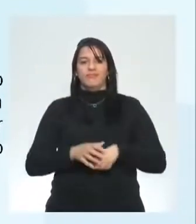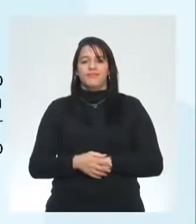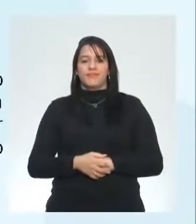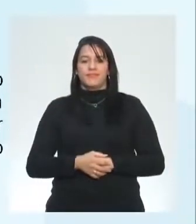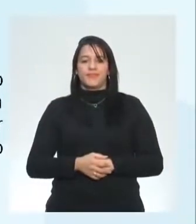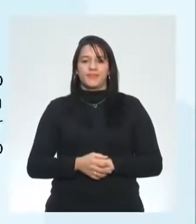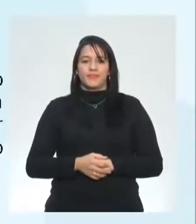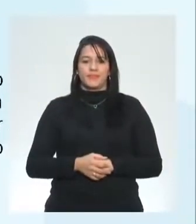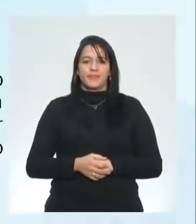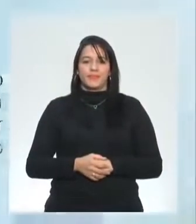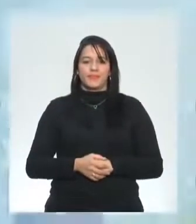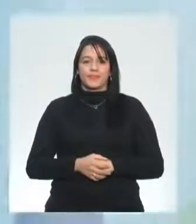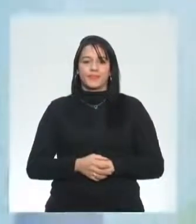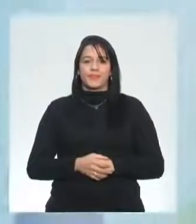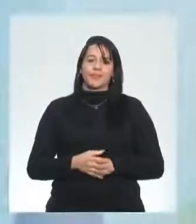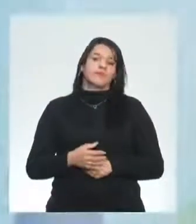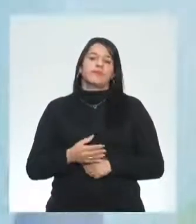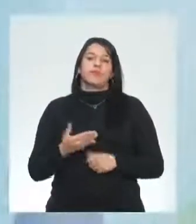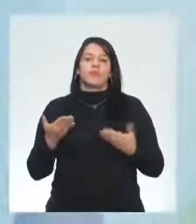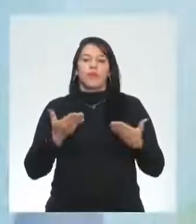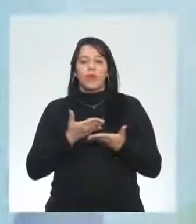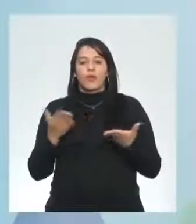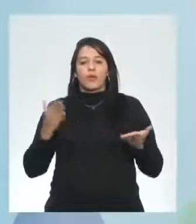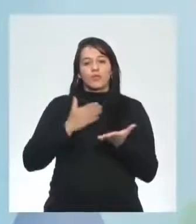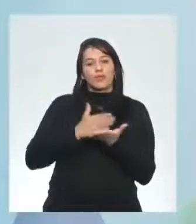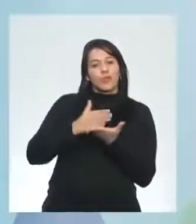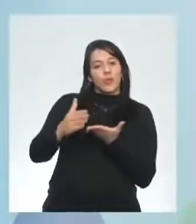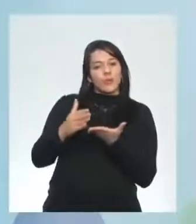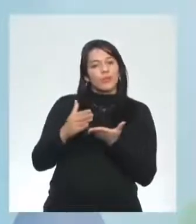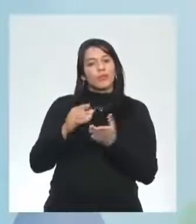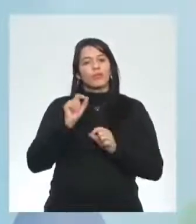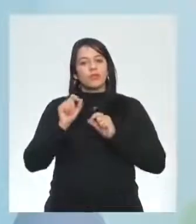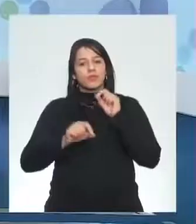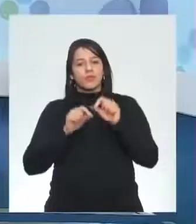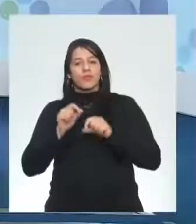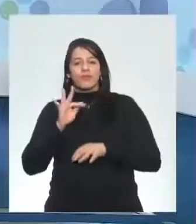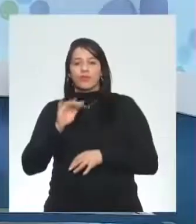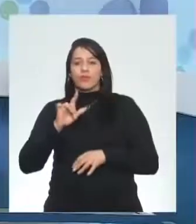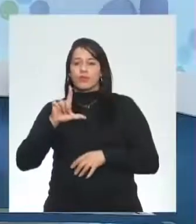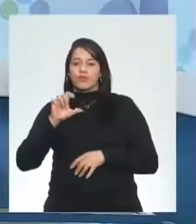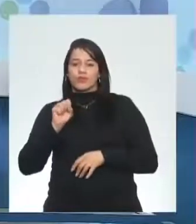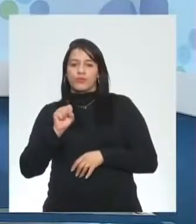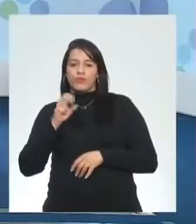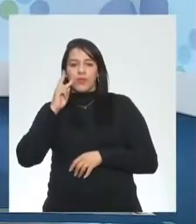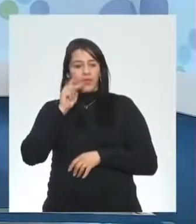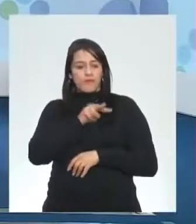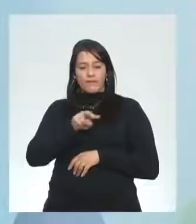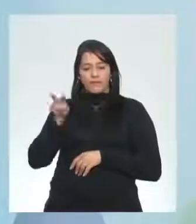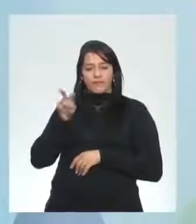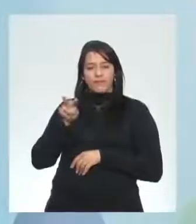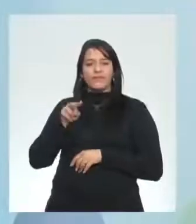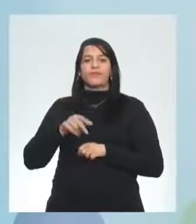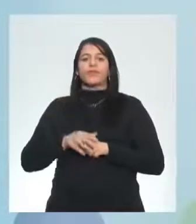aí, gente, né, a gente deu aí uma introdução sobre o que era a fisiologia, né, da visão, vimos os diferentes